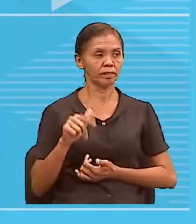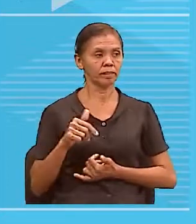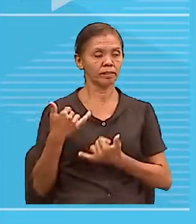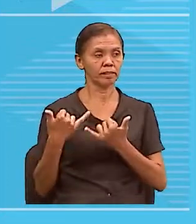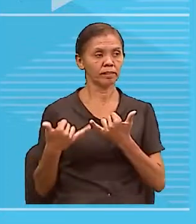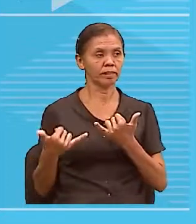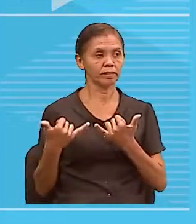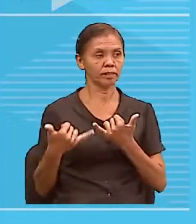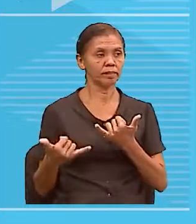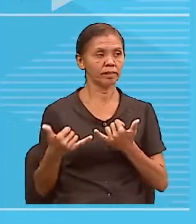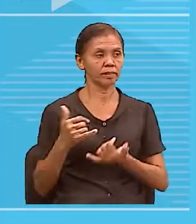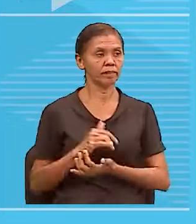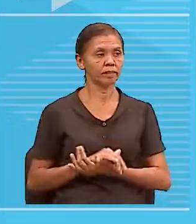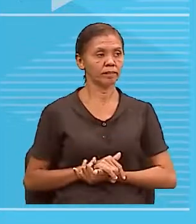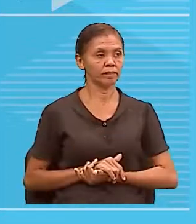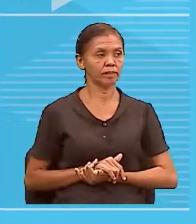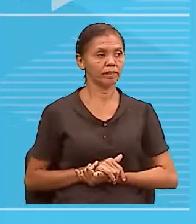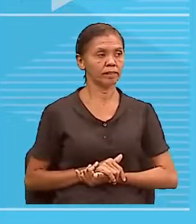na